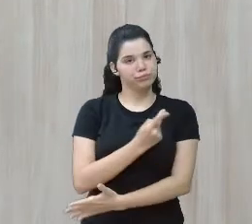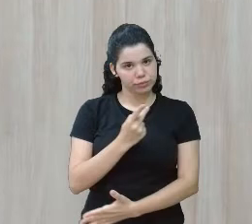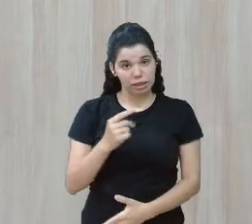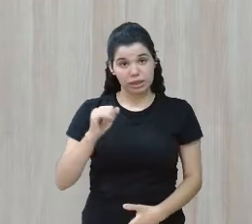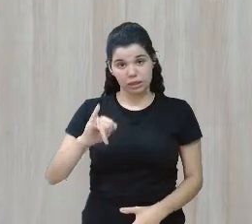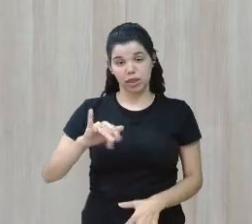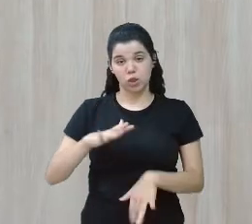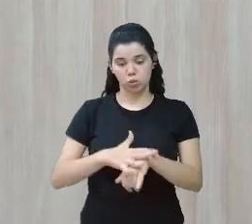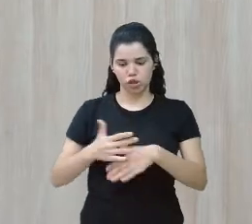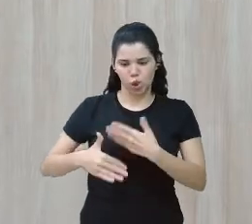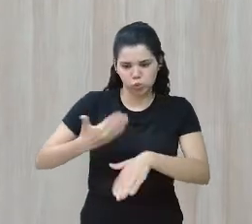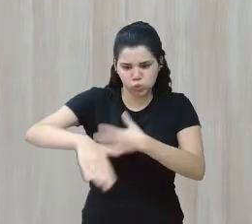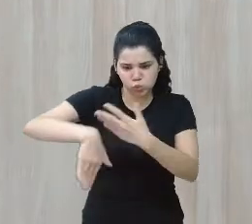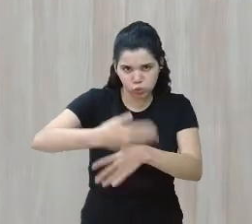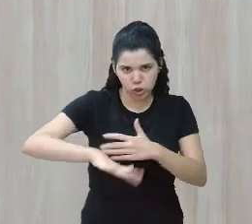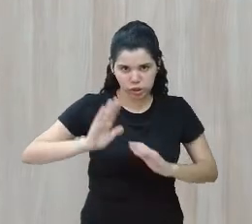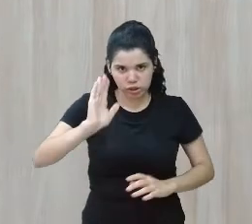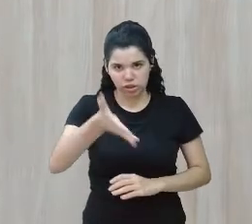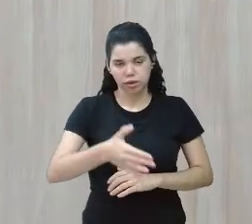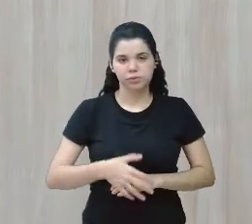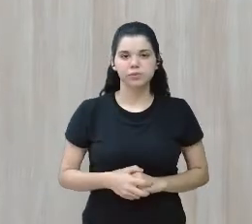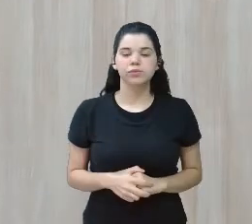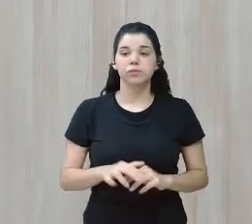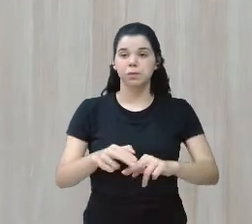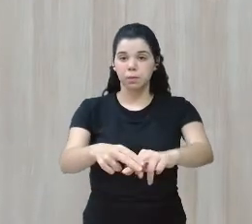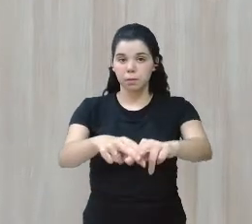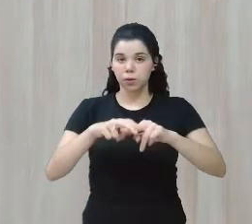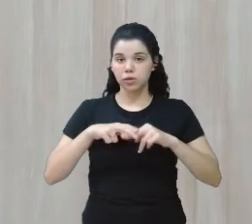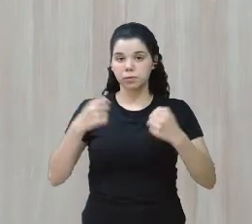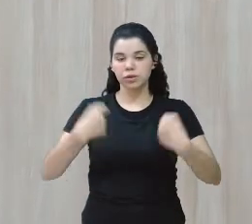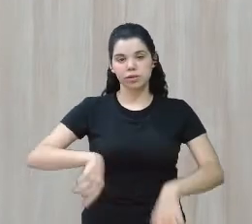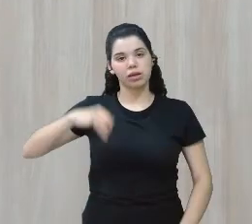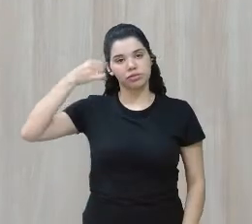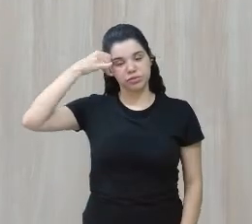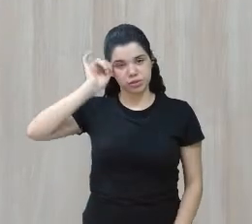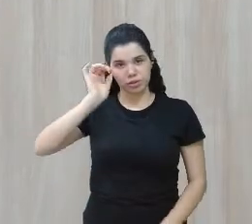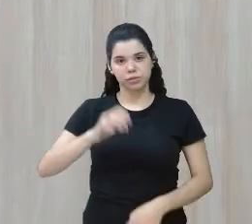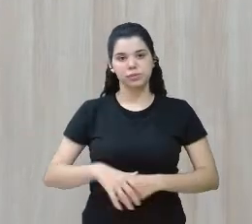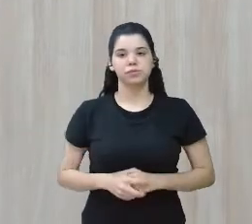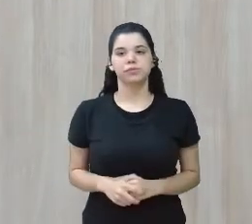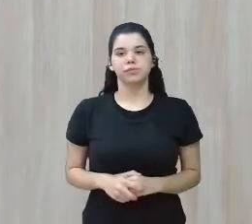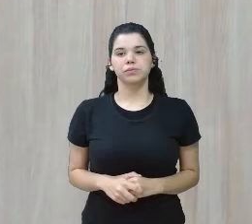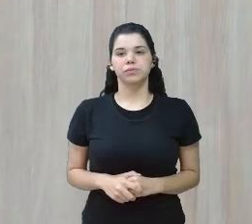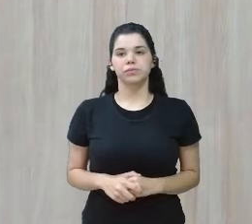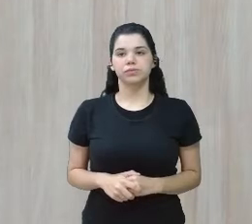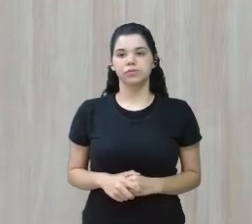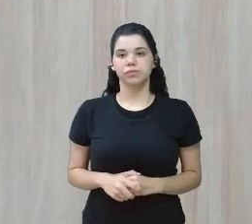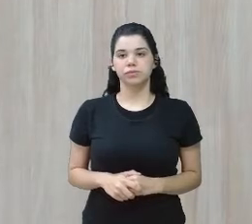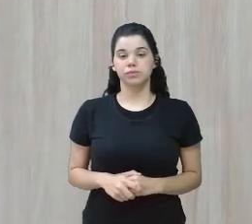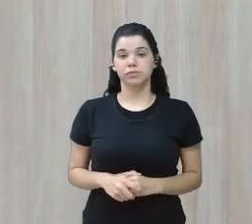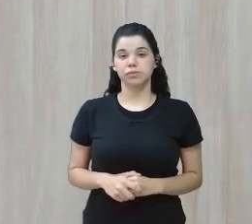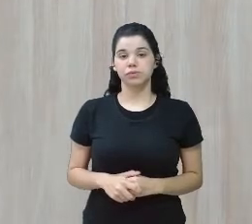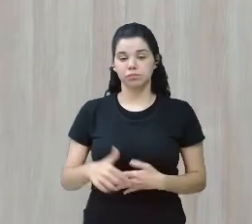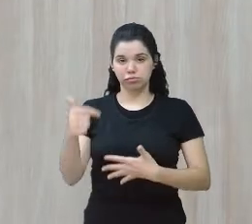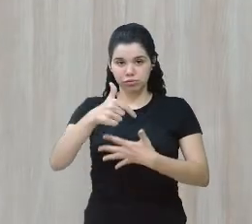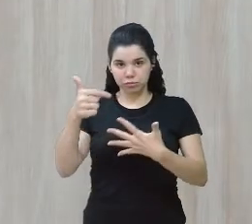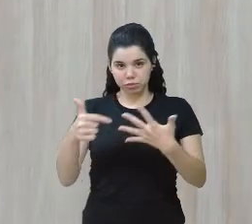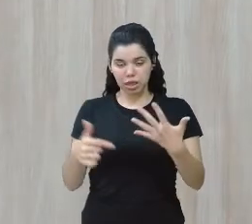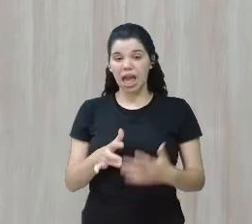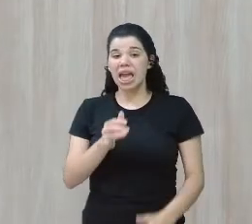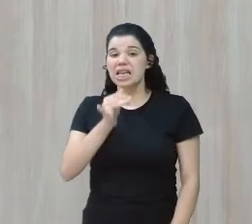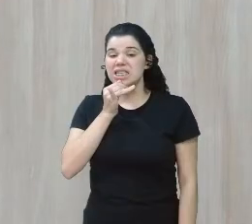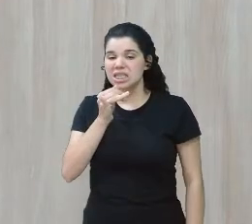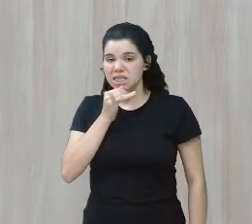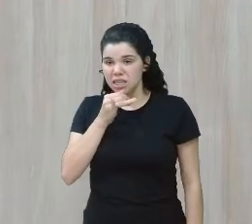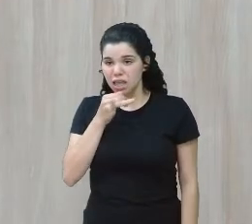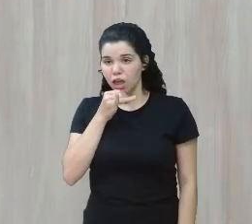a doença já está bastante avançada. Por isso, a prevenção é importante. São exemplos de infecções que